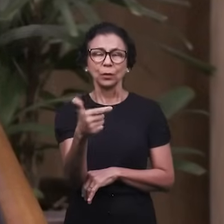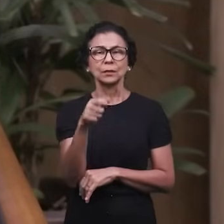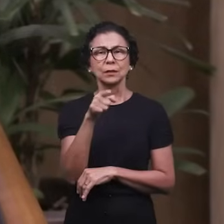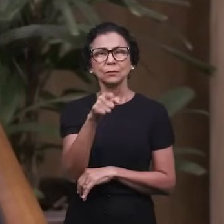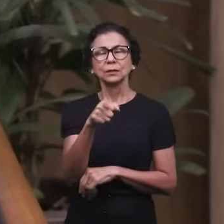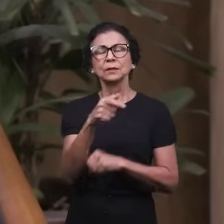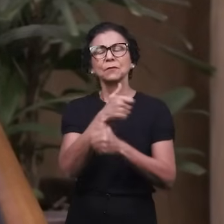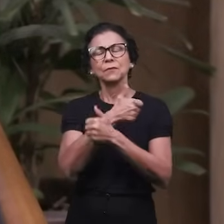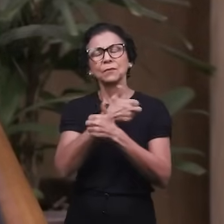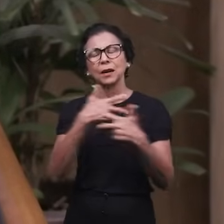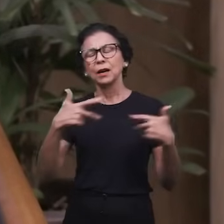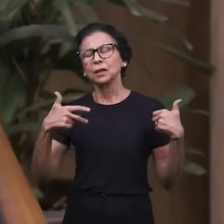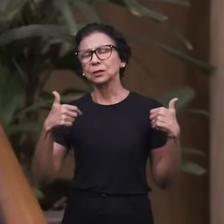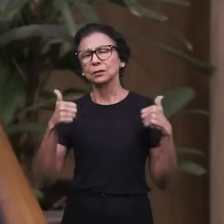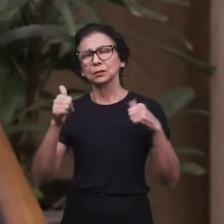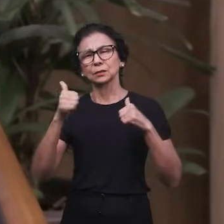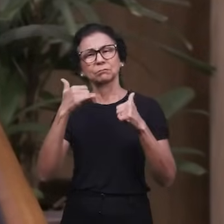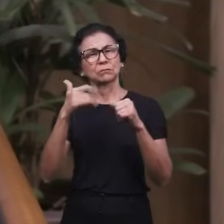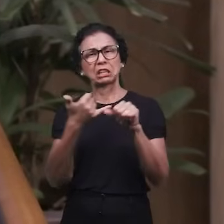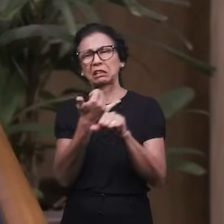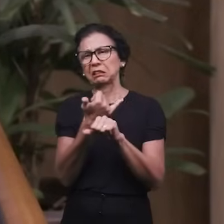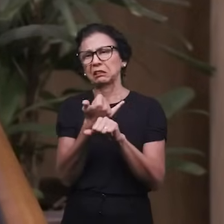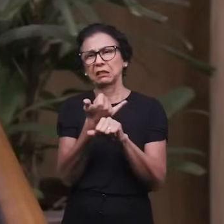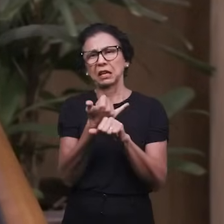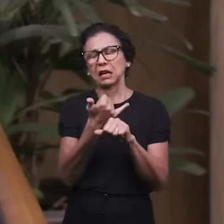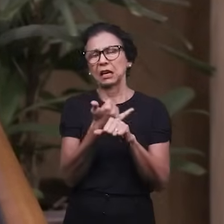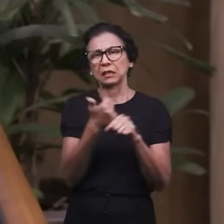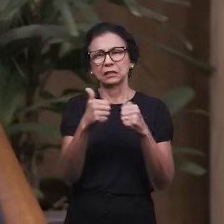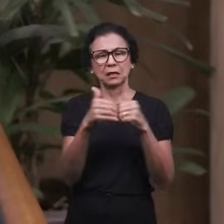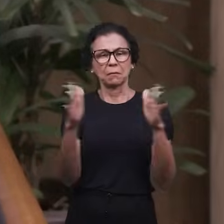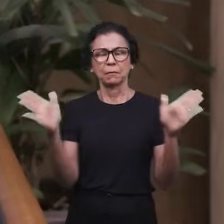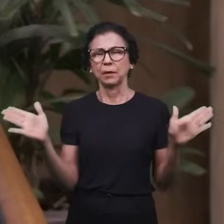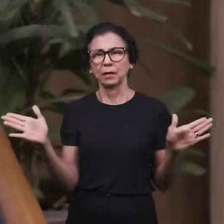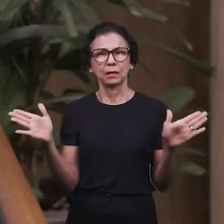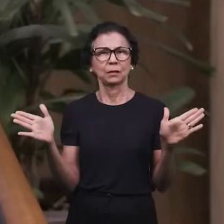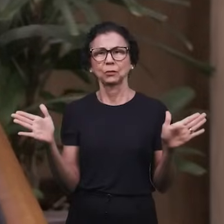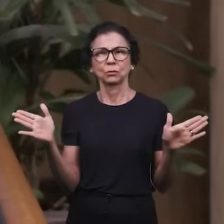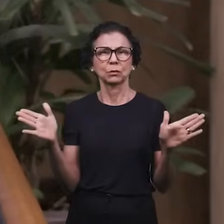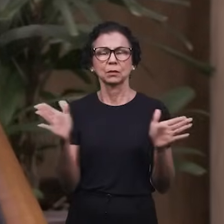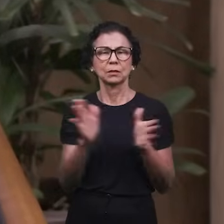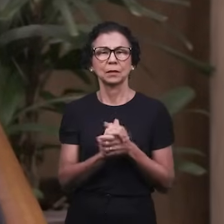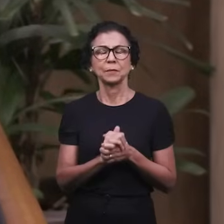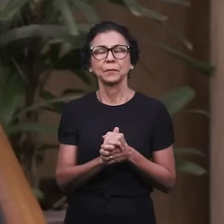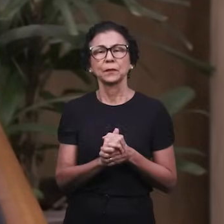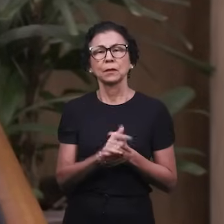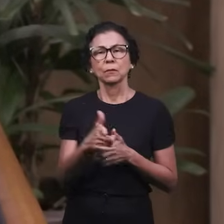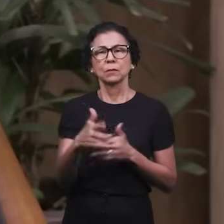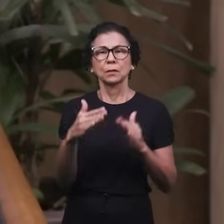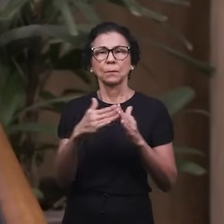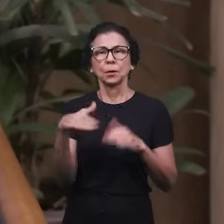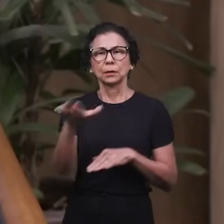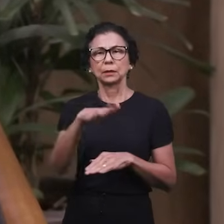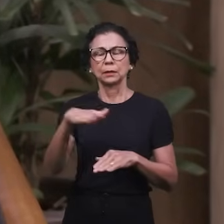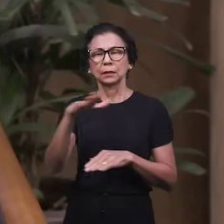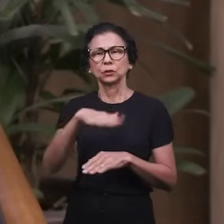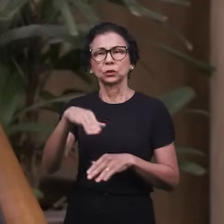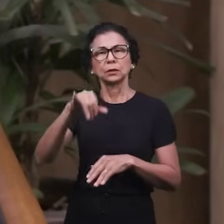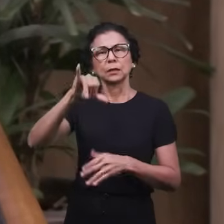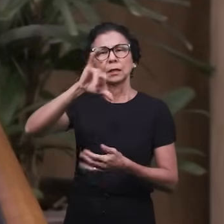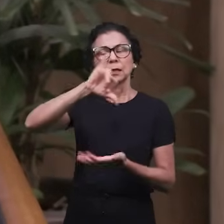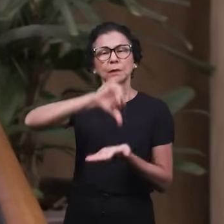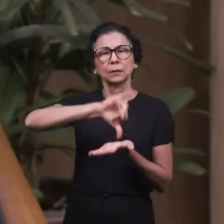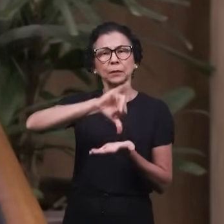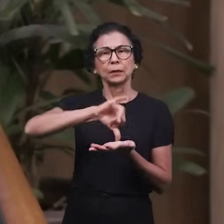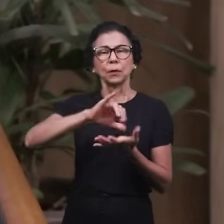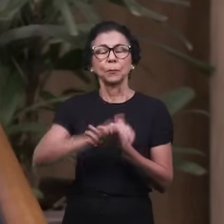canais convencionais de televisão, esses canais abertos que você tem na sua casa para quem mora na capital, você vai ter todos eles. Quem